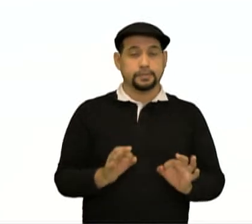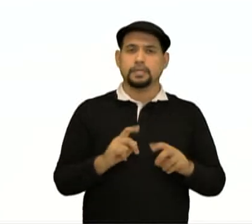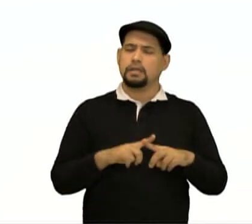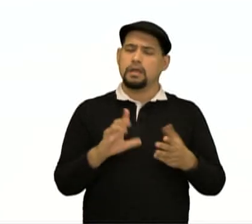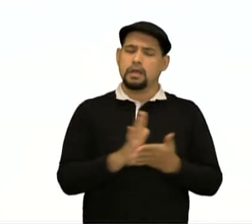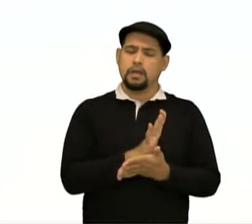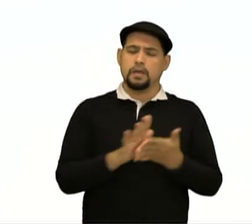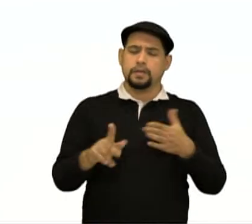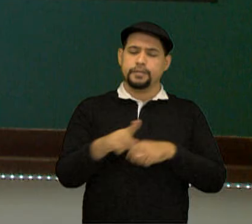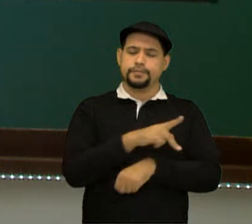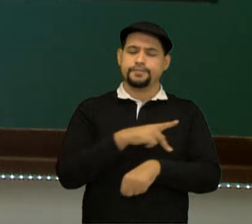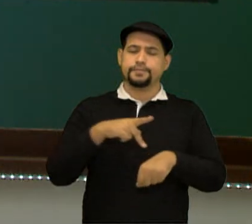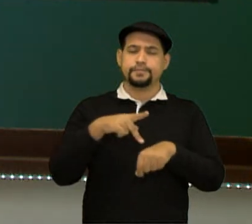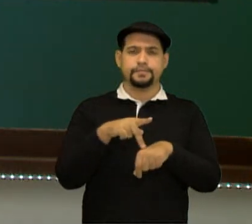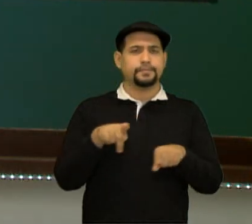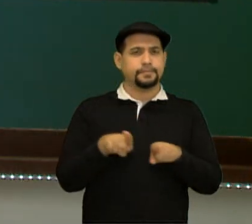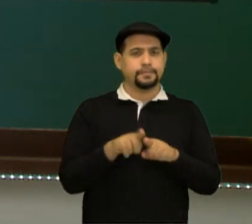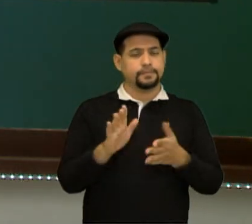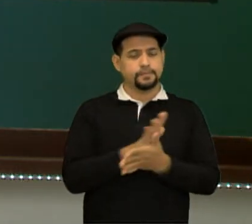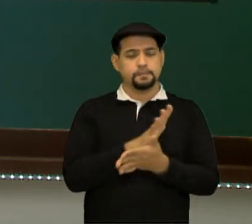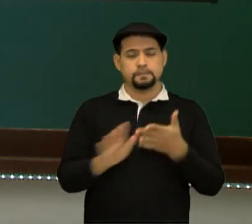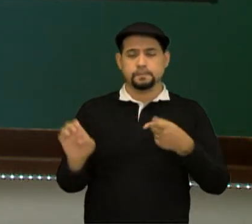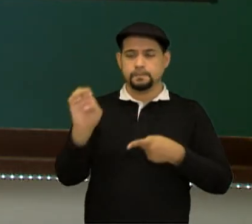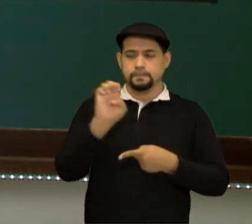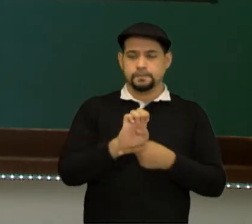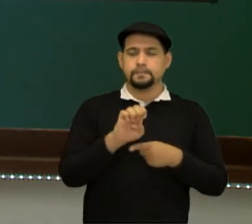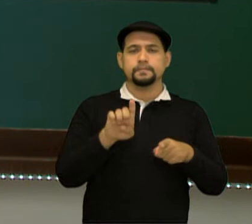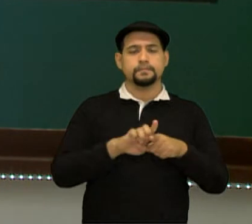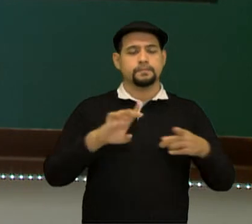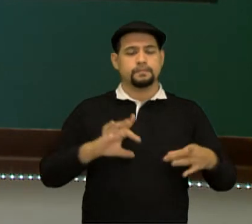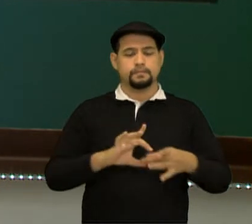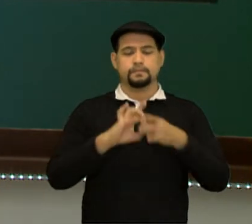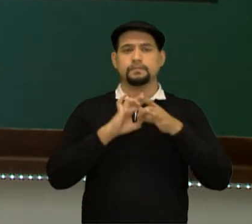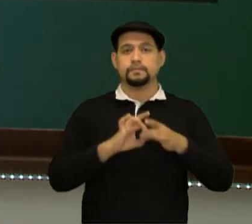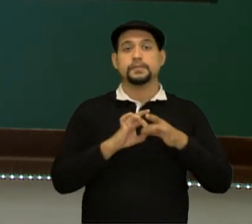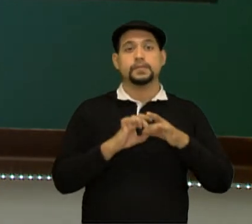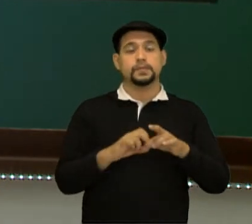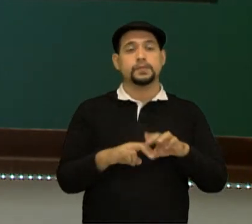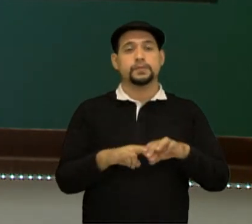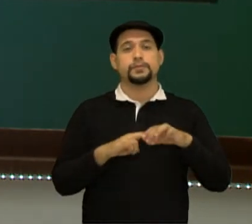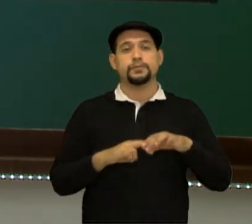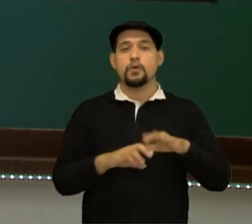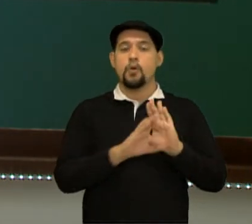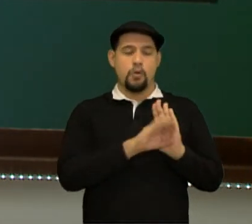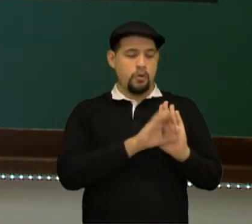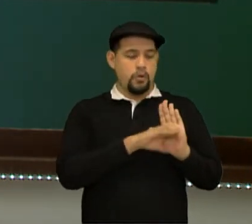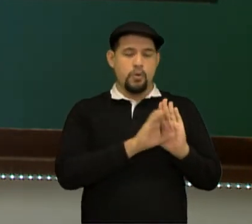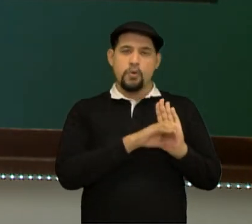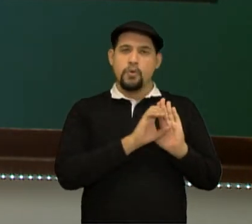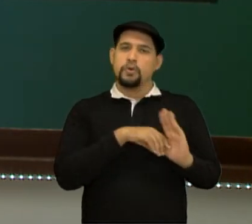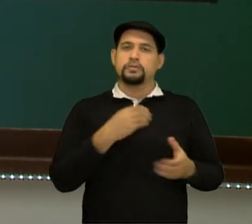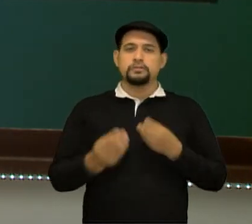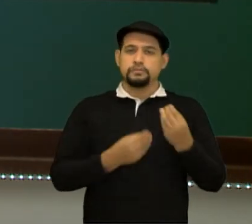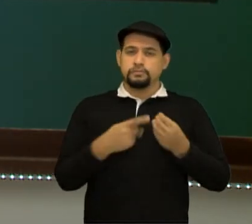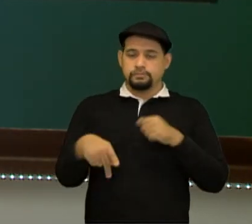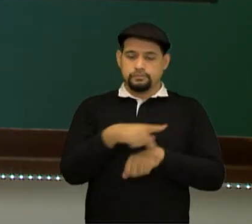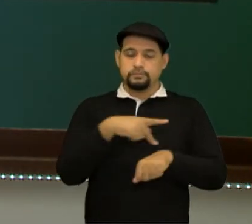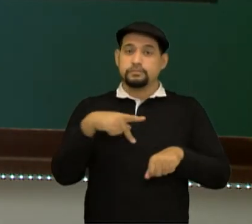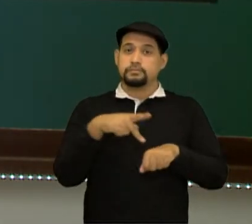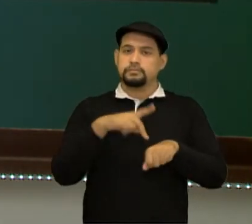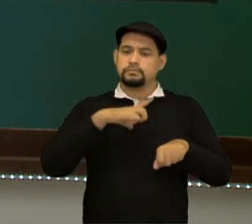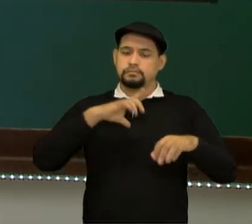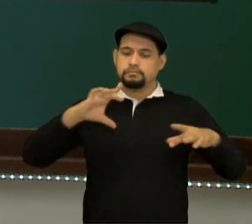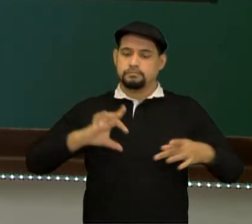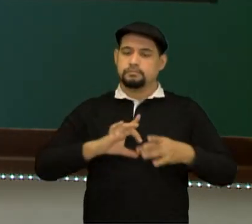outros países outros estados que estão vinculados por causa quesito constituição no sentido de países